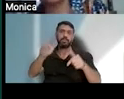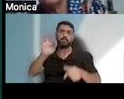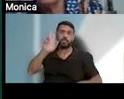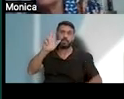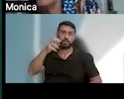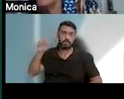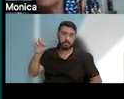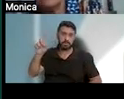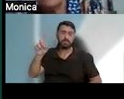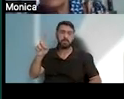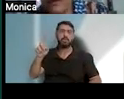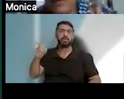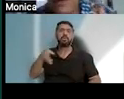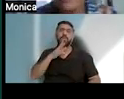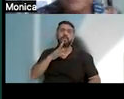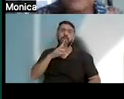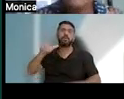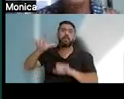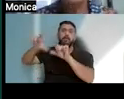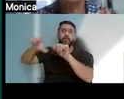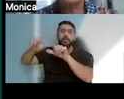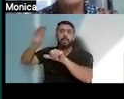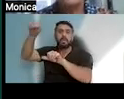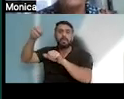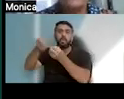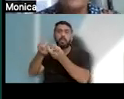no organismo que a gente quer modificar.